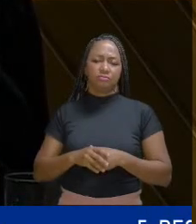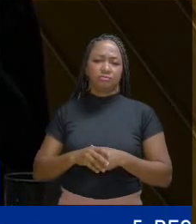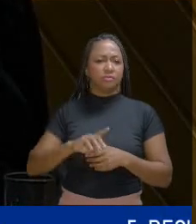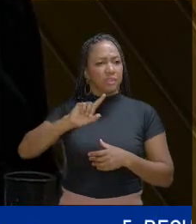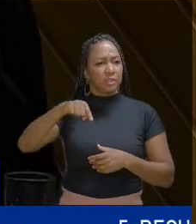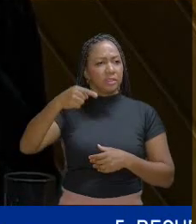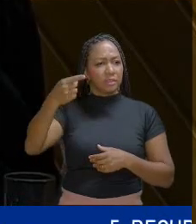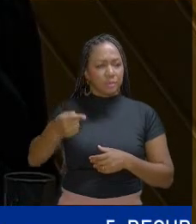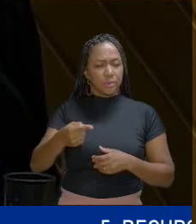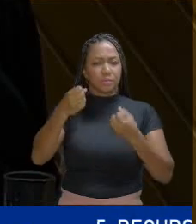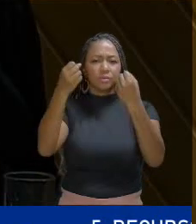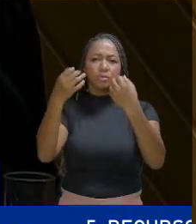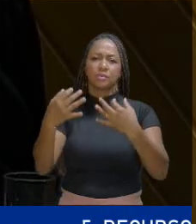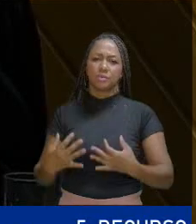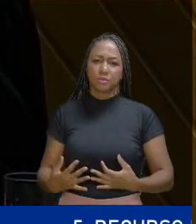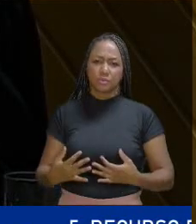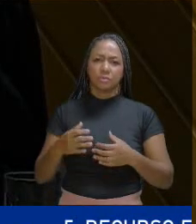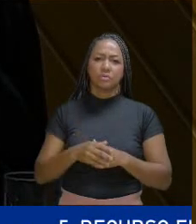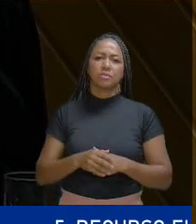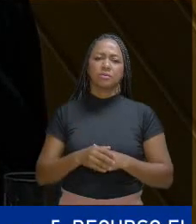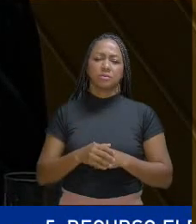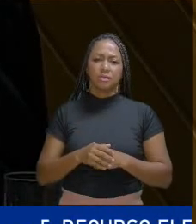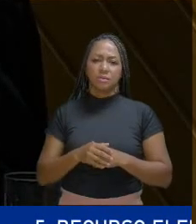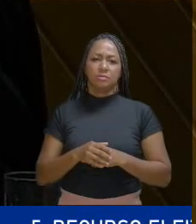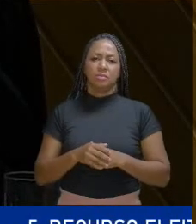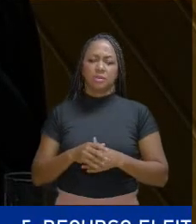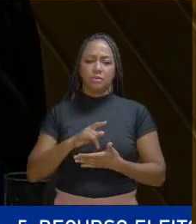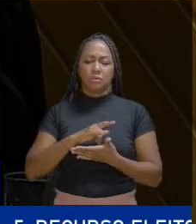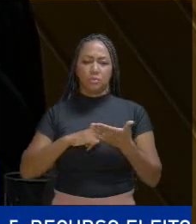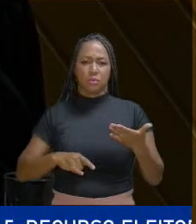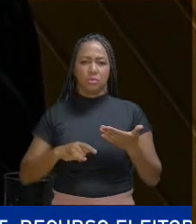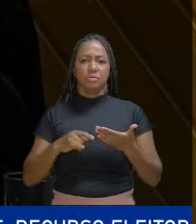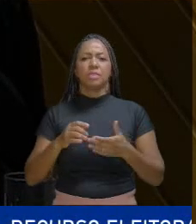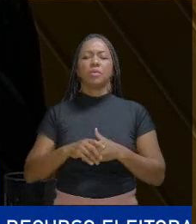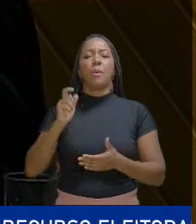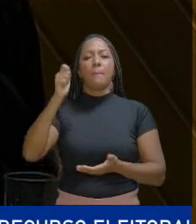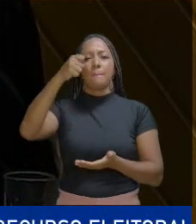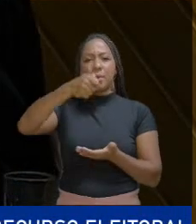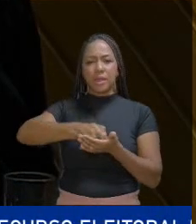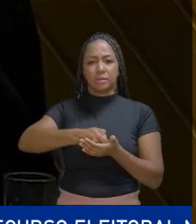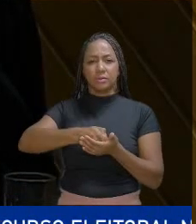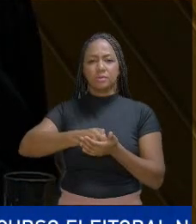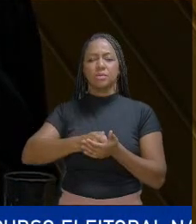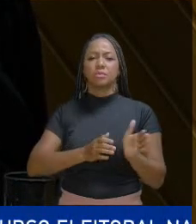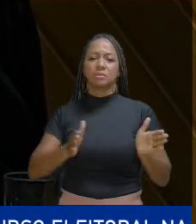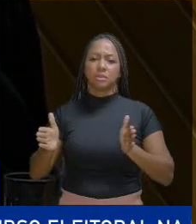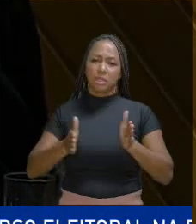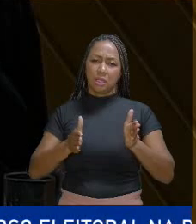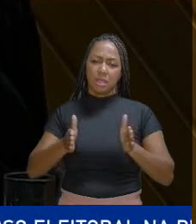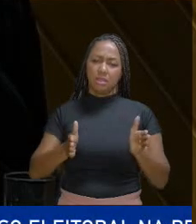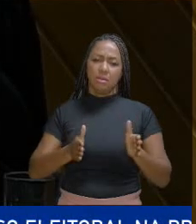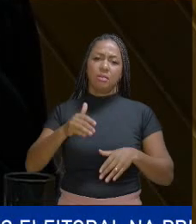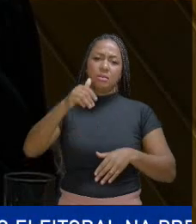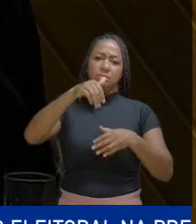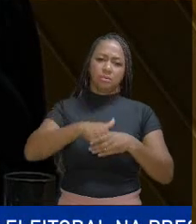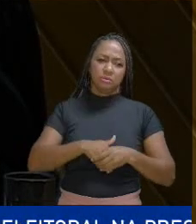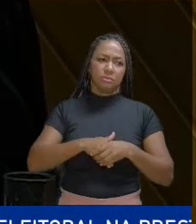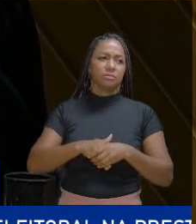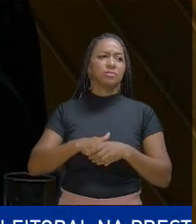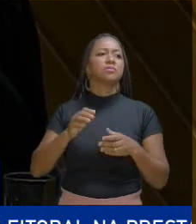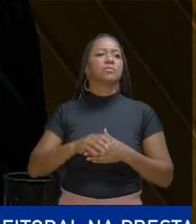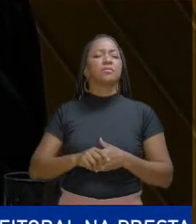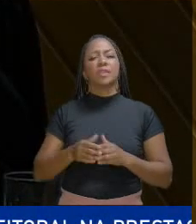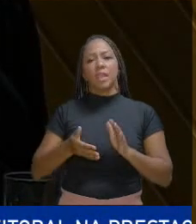corrigido com justificativa e nota retificadora, que o pagamento ocorreu dentro do período eleitoral e